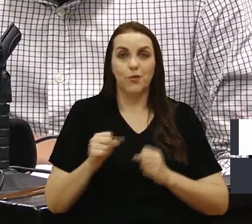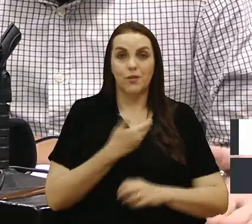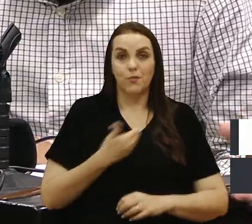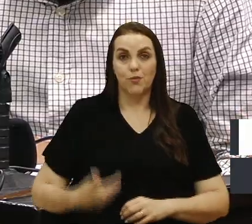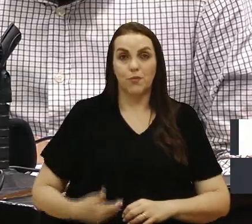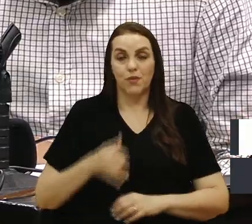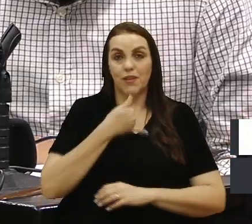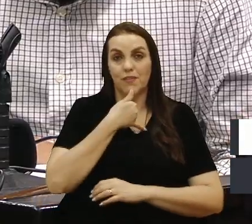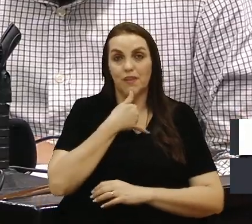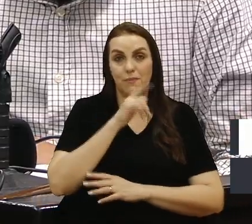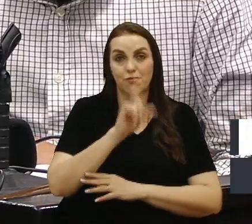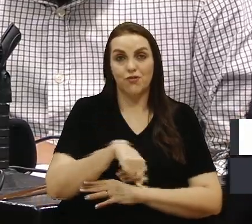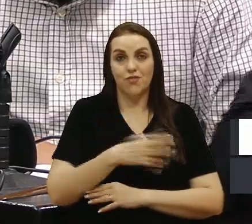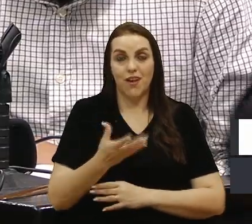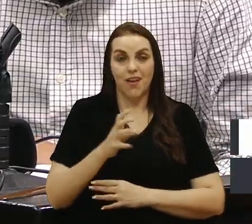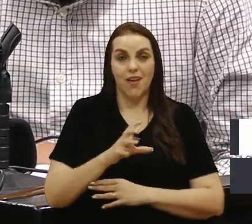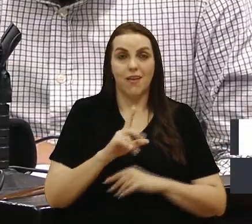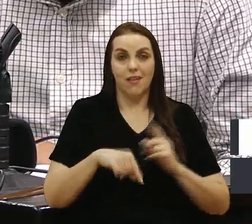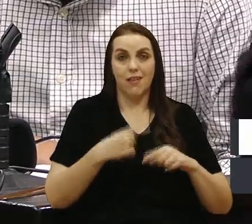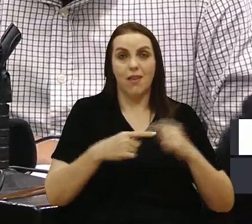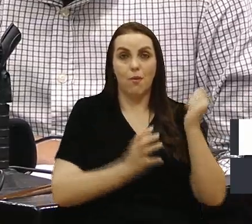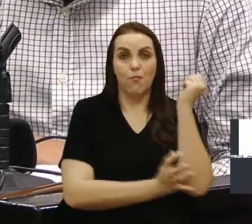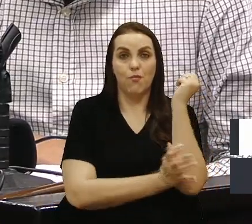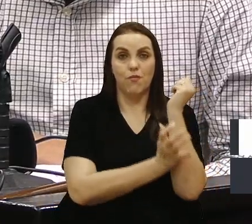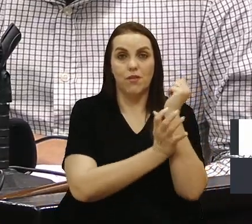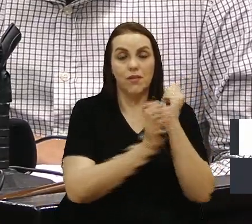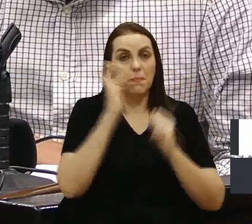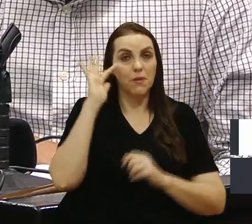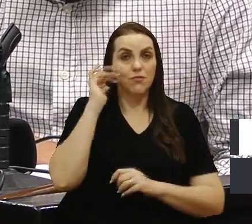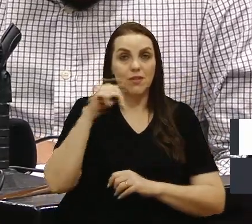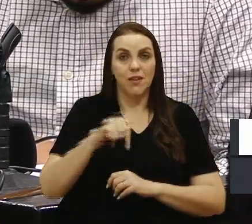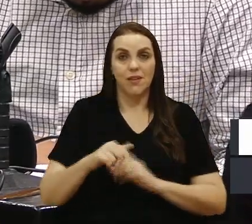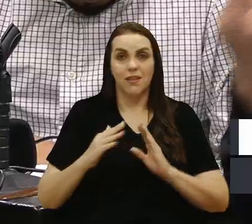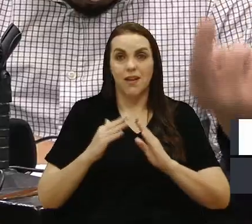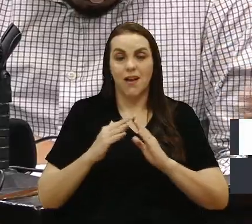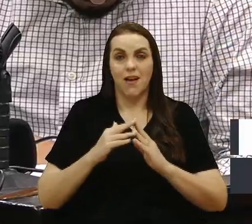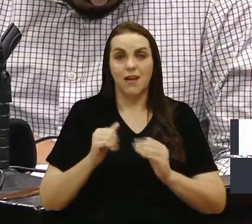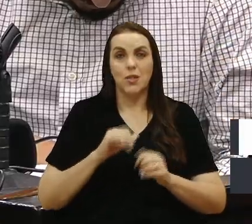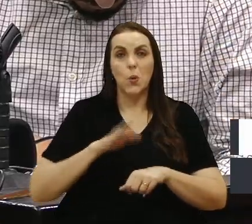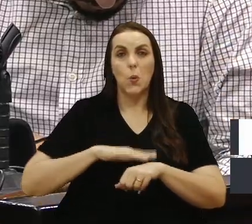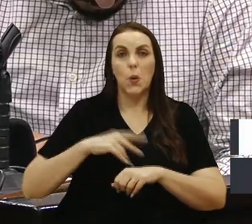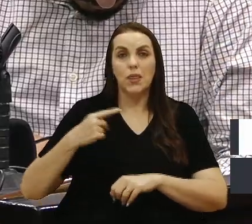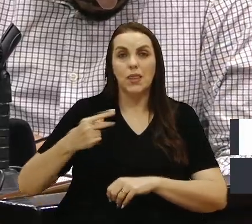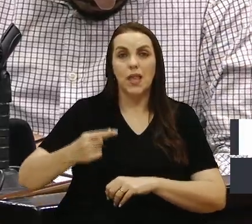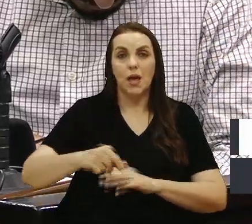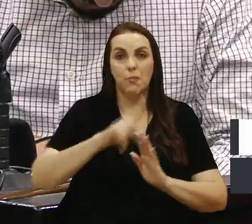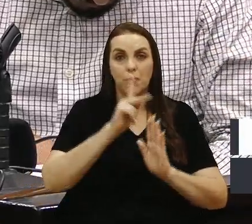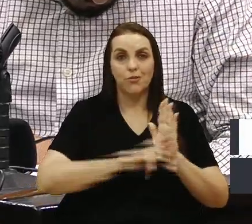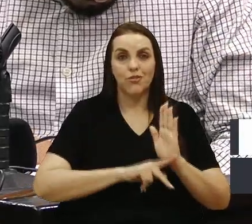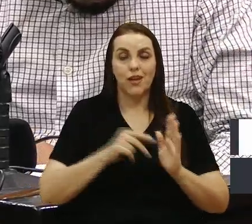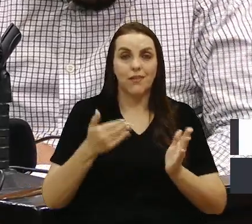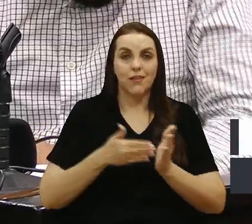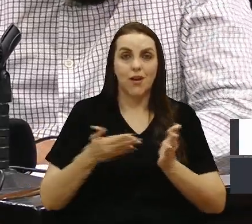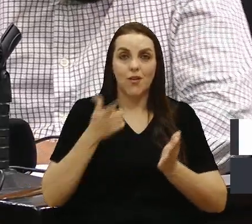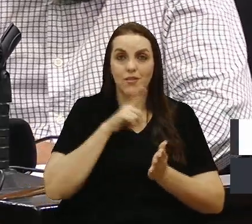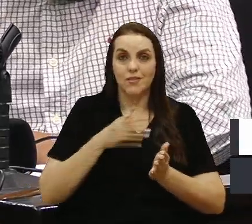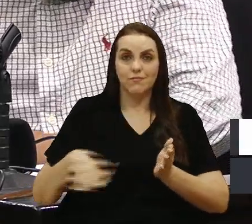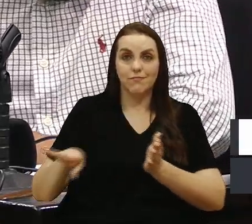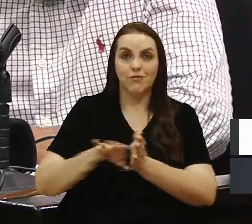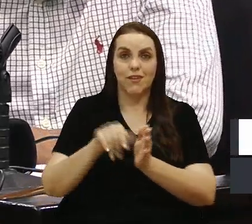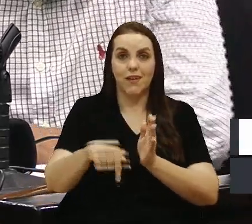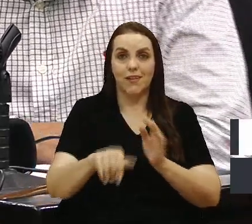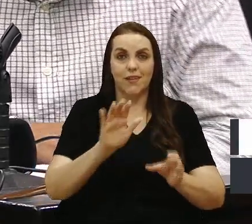infelizmente, já é assim enrolado, engessado as coisas. Aqui dentro da casa, quanto tempo leva um projeto percorrendo até chegar muitas vezes aqui para